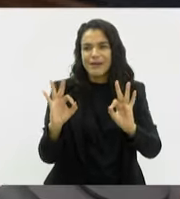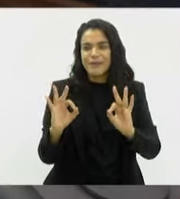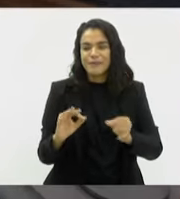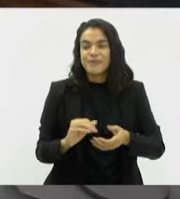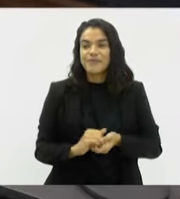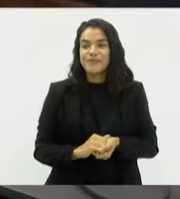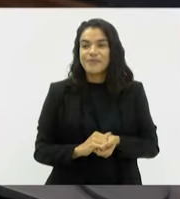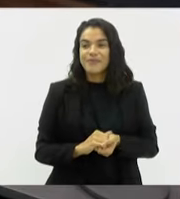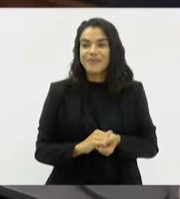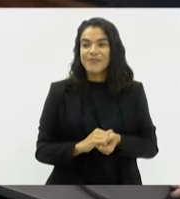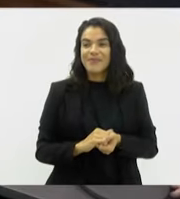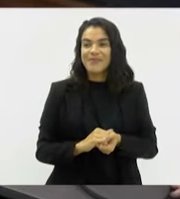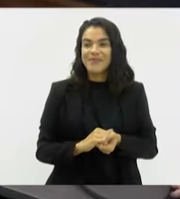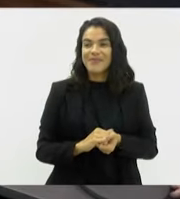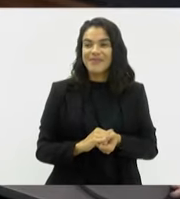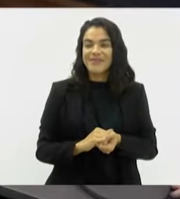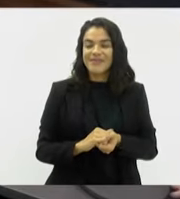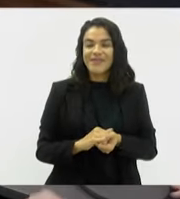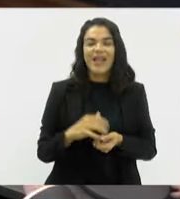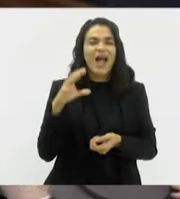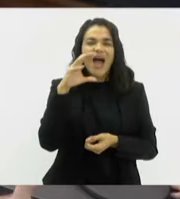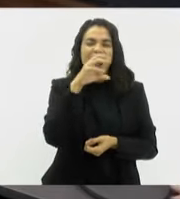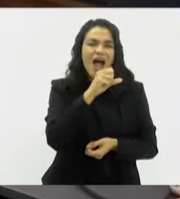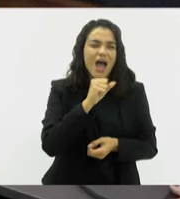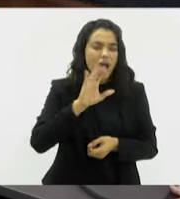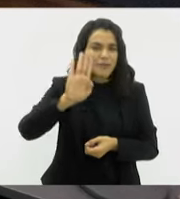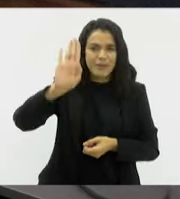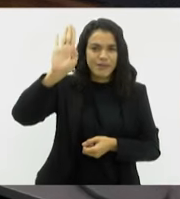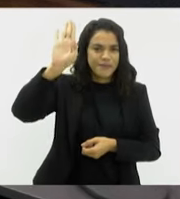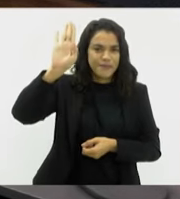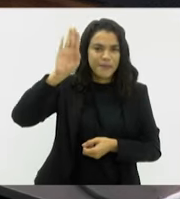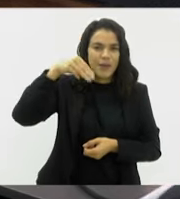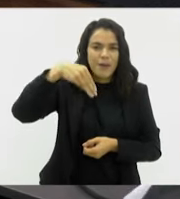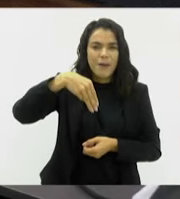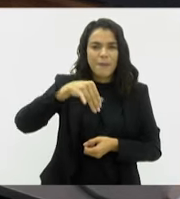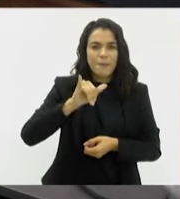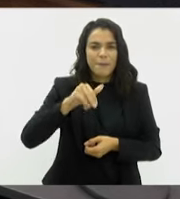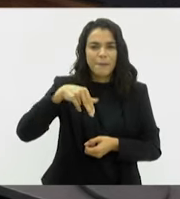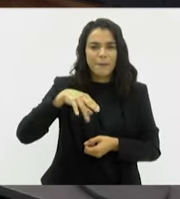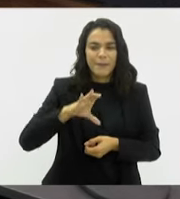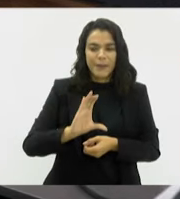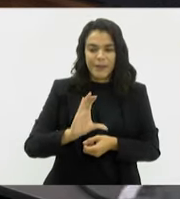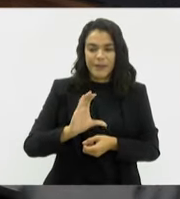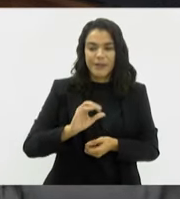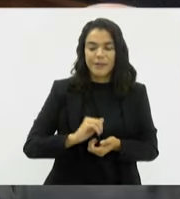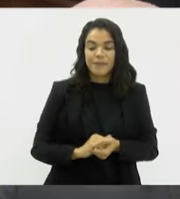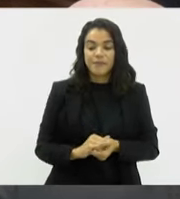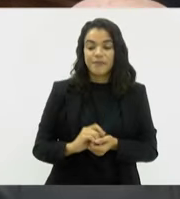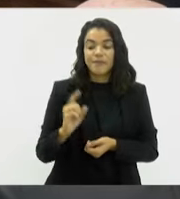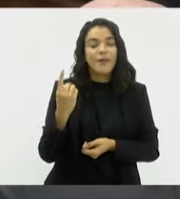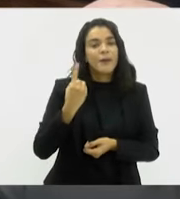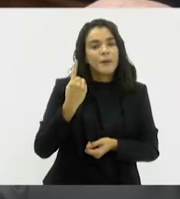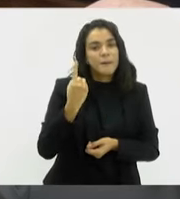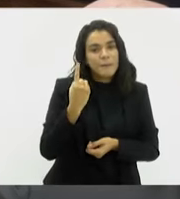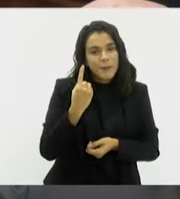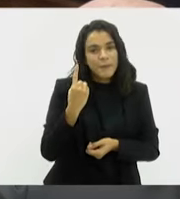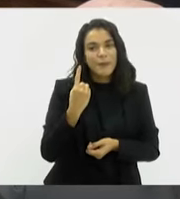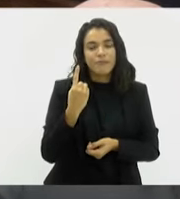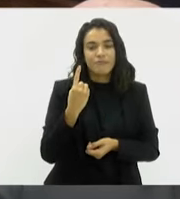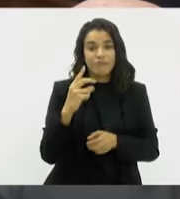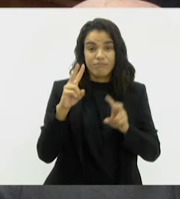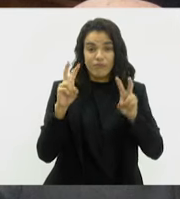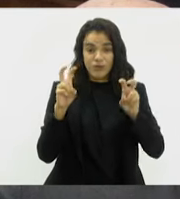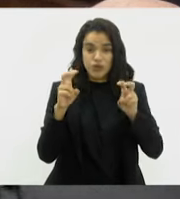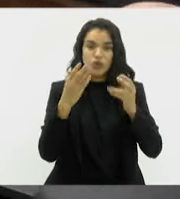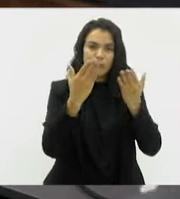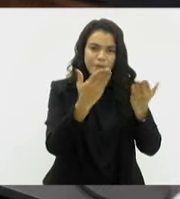Deputado Minsky, me perdoa. Rápida questão de ordem. Rápida, muito rápida. A primeira é sobre a fala de